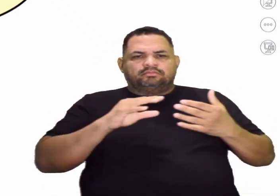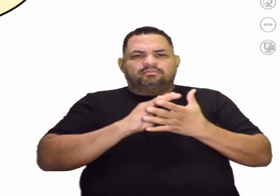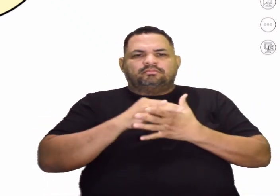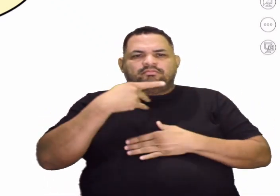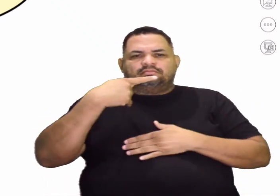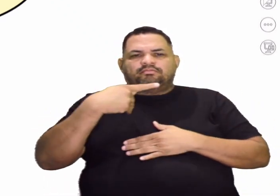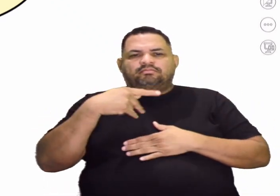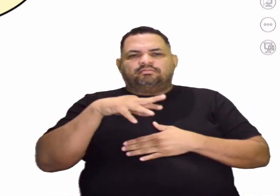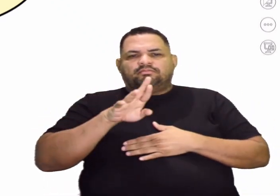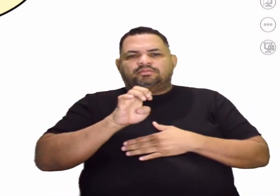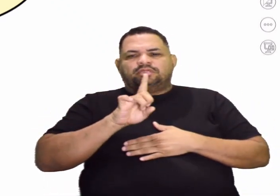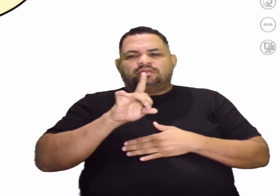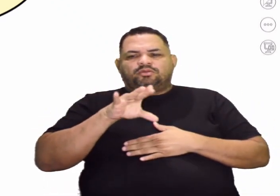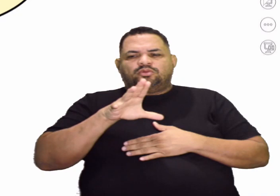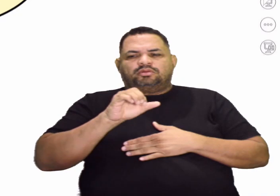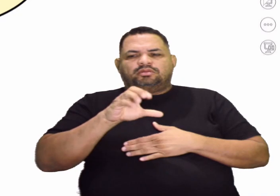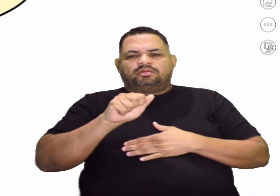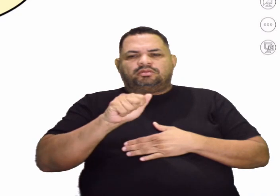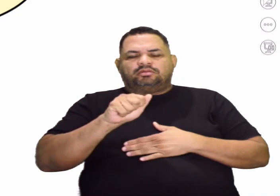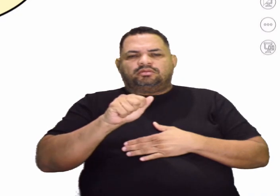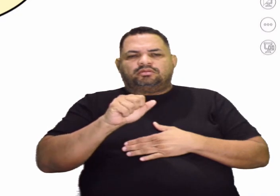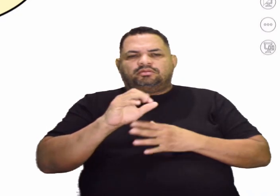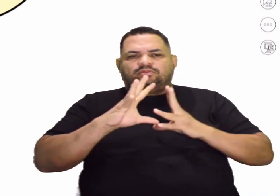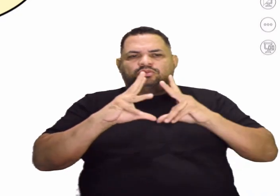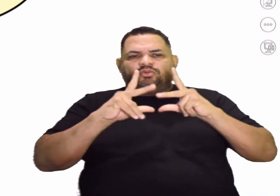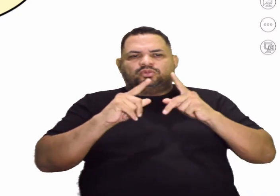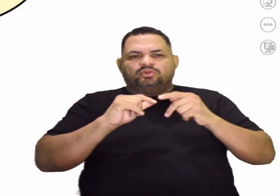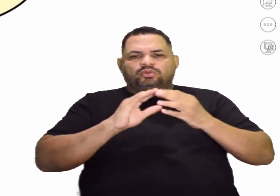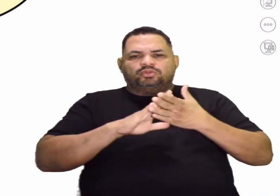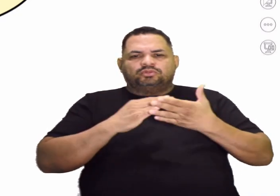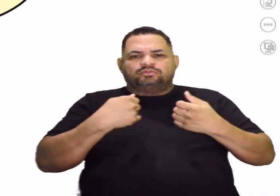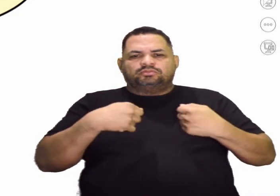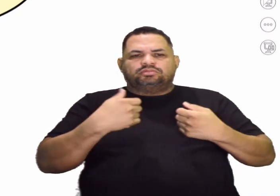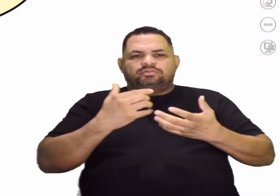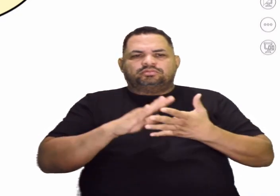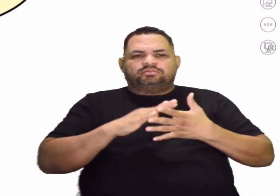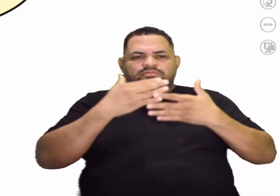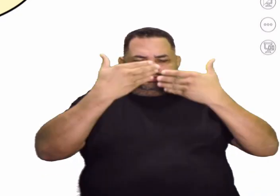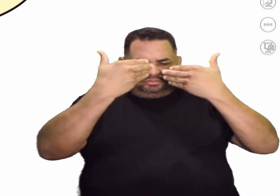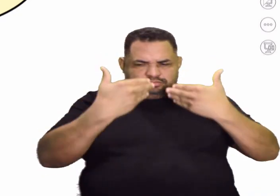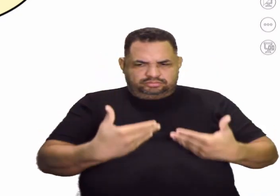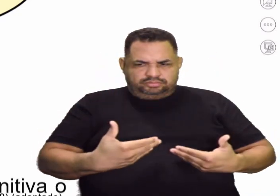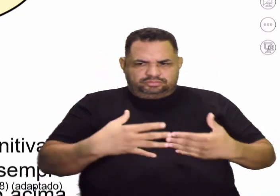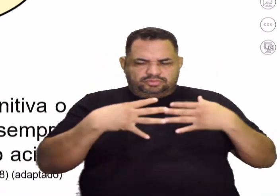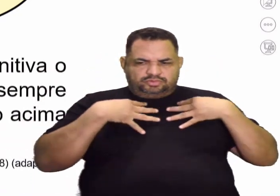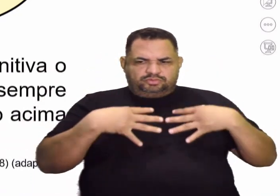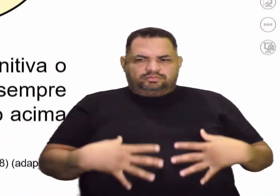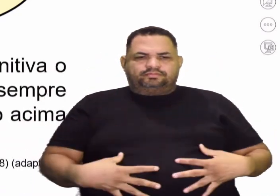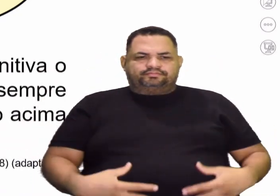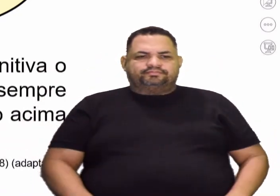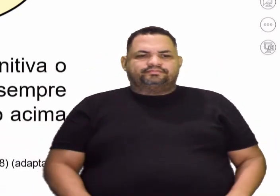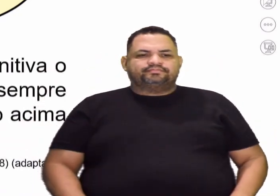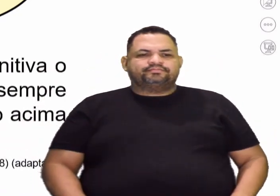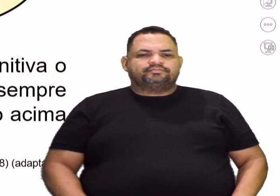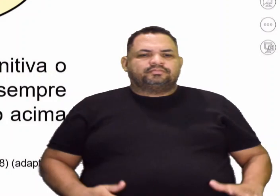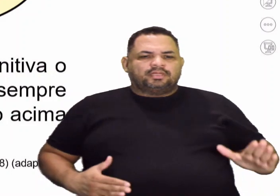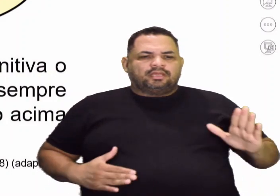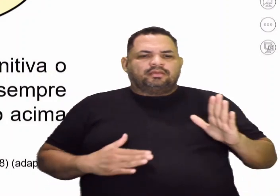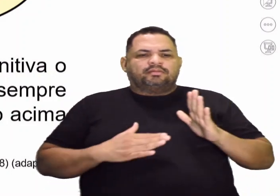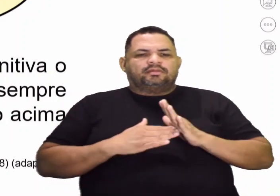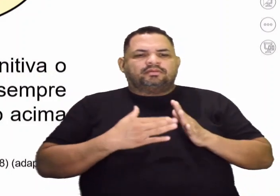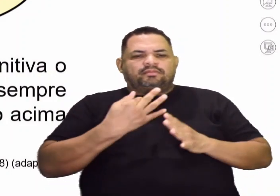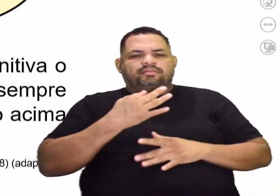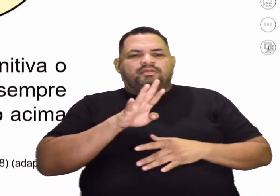Protágoras. Então é a frase dele, né? Tudo interpassa pelo homem, tudo vai passar por ele. A máxima